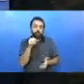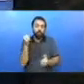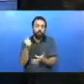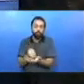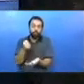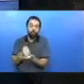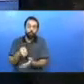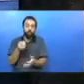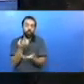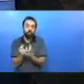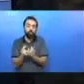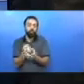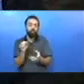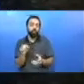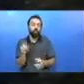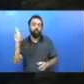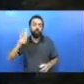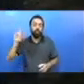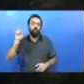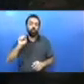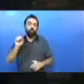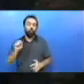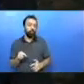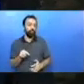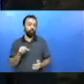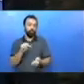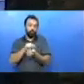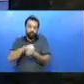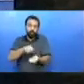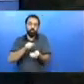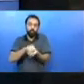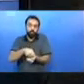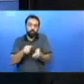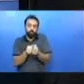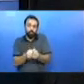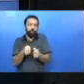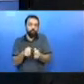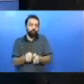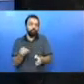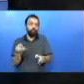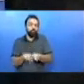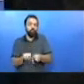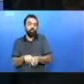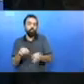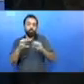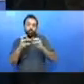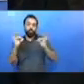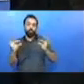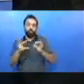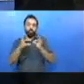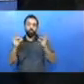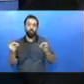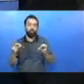vocês deveriam colocar os materiais. Quais eram? Olhem, usando barro e palha. Conseguiram escrever os